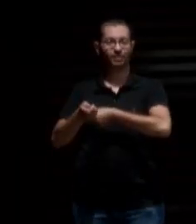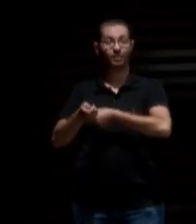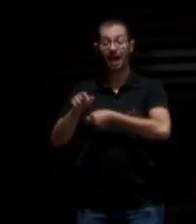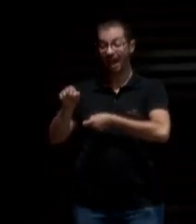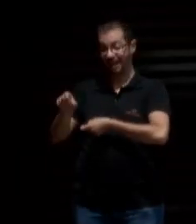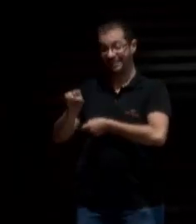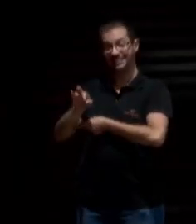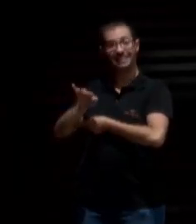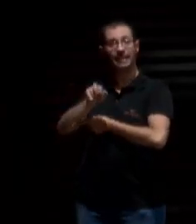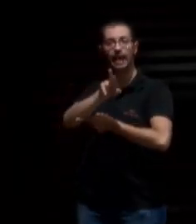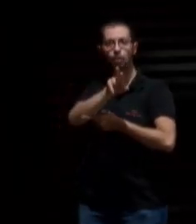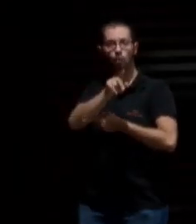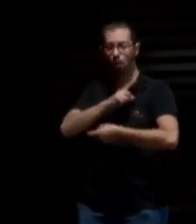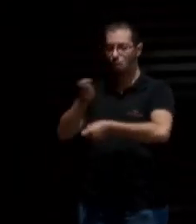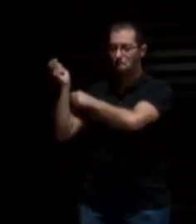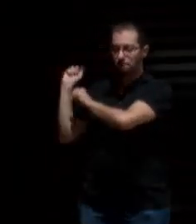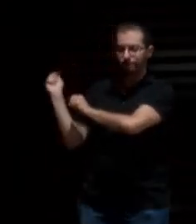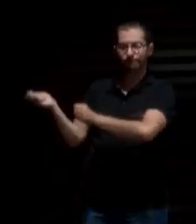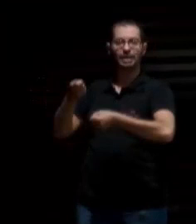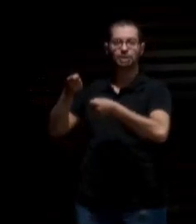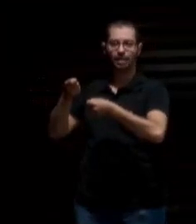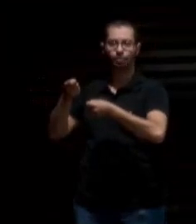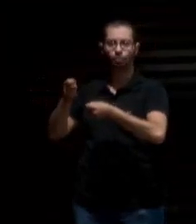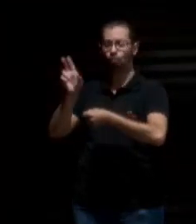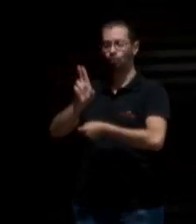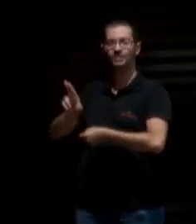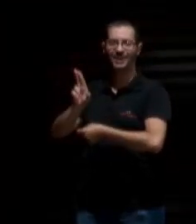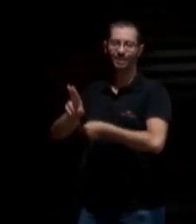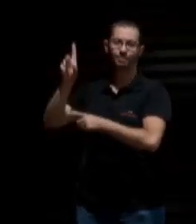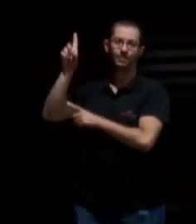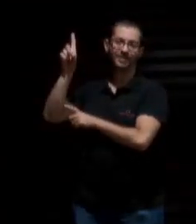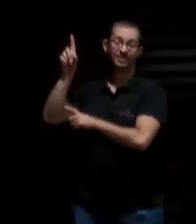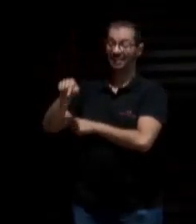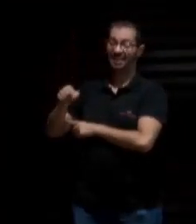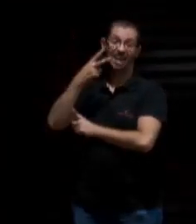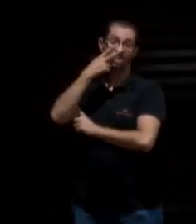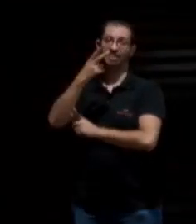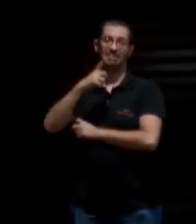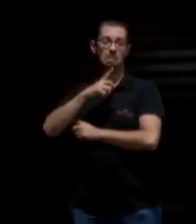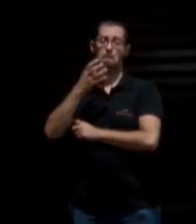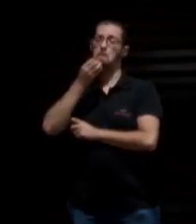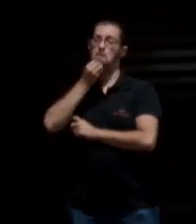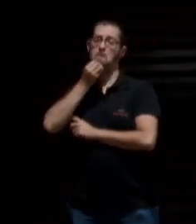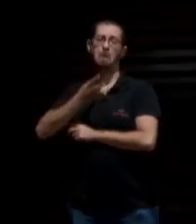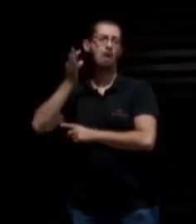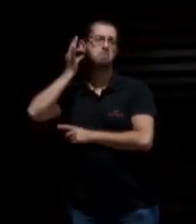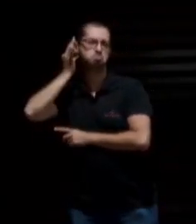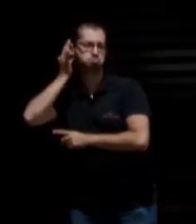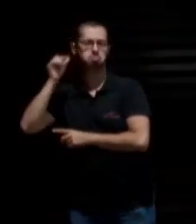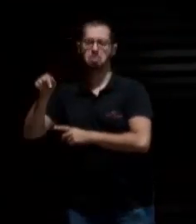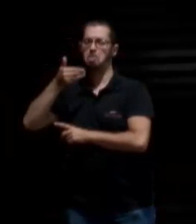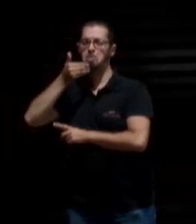Deus. Apenas. E ela, como machado, estava achando que estava bombando.